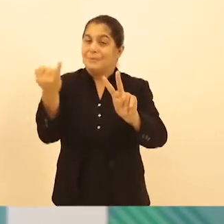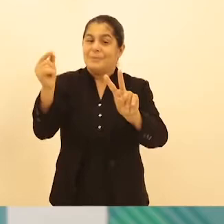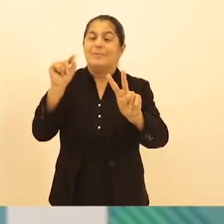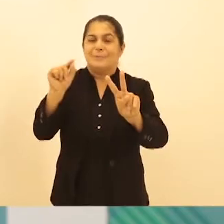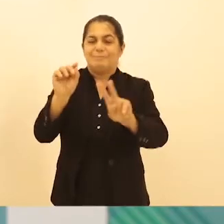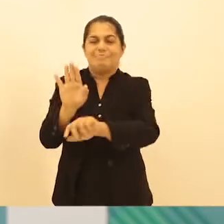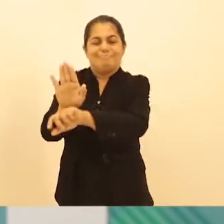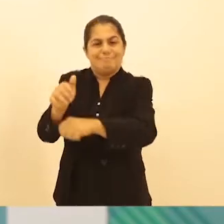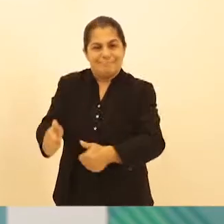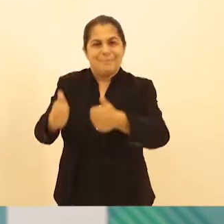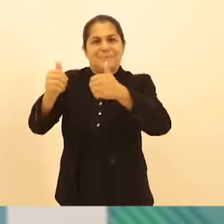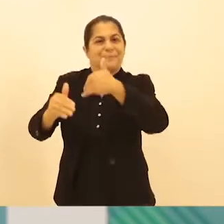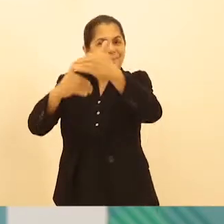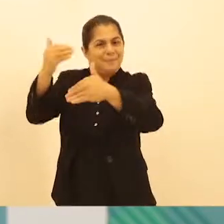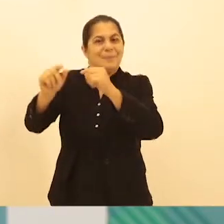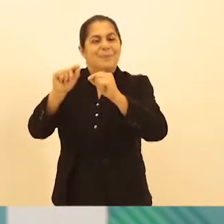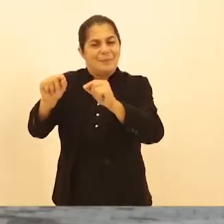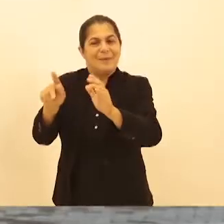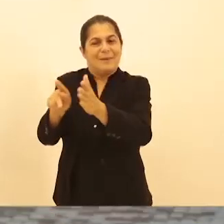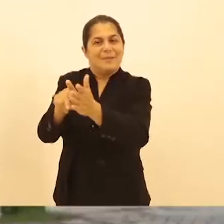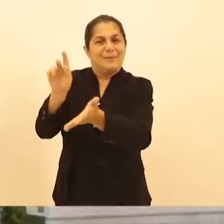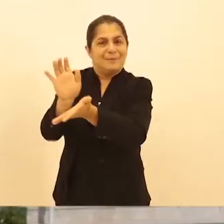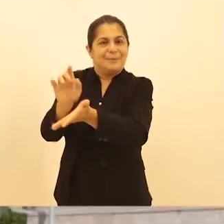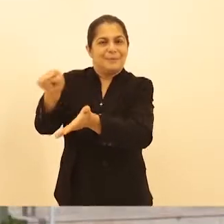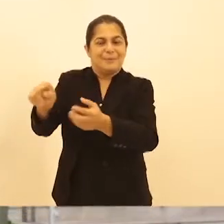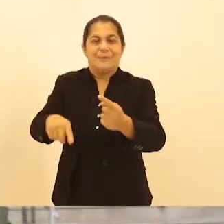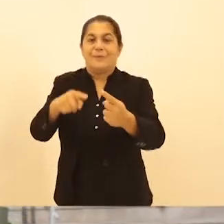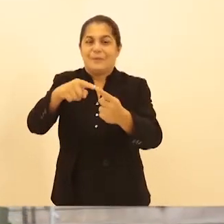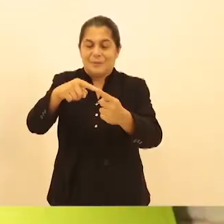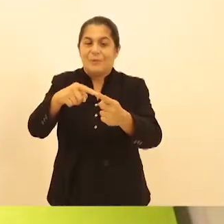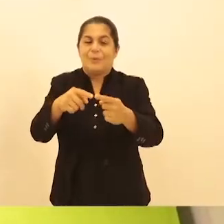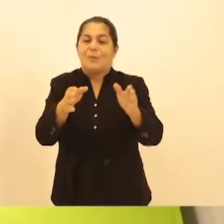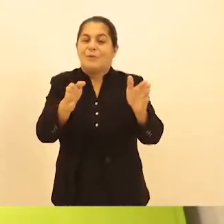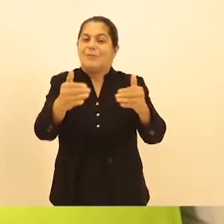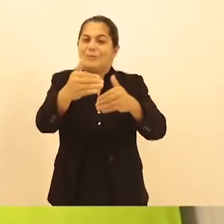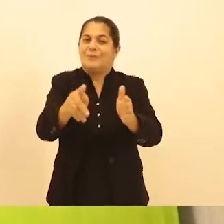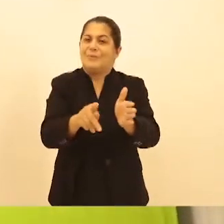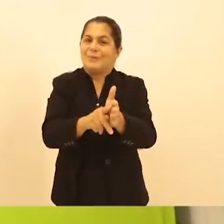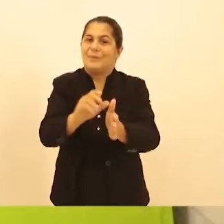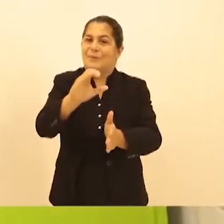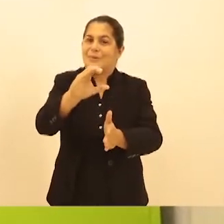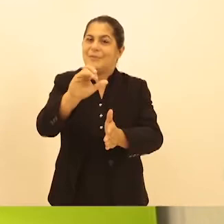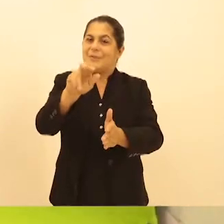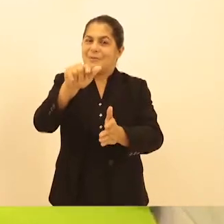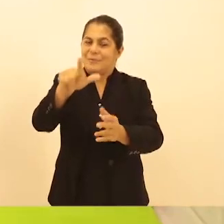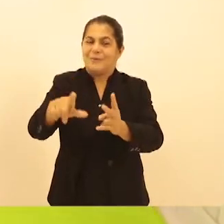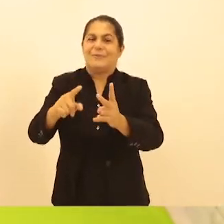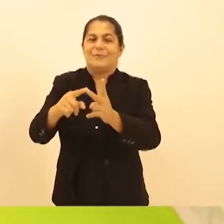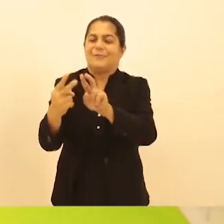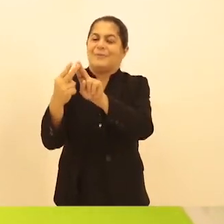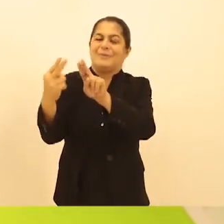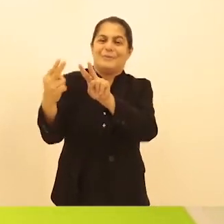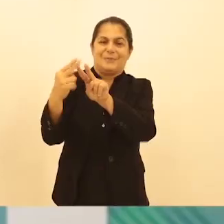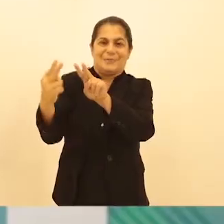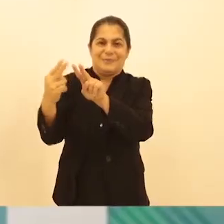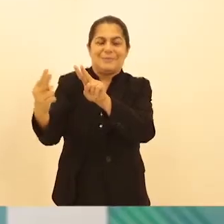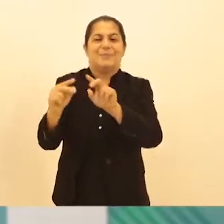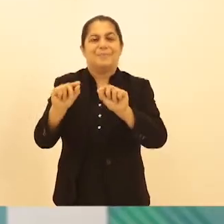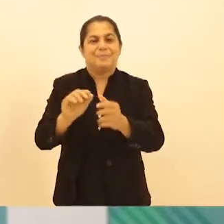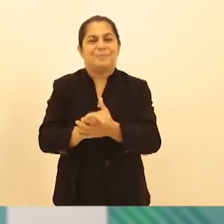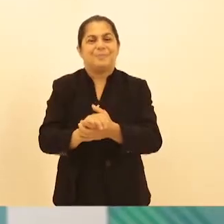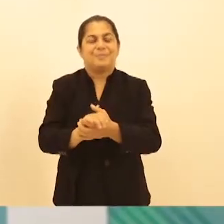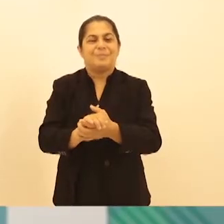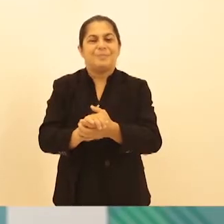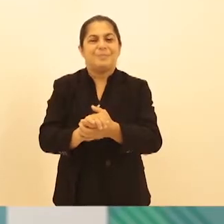o melhor funcionamento da instituição o núcleo cível e oestúdio do núcleo de ensino a distância no estúdio